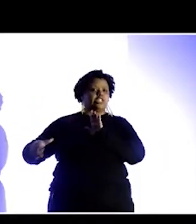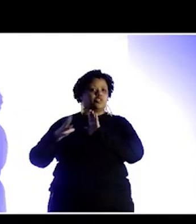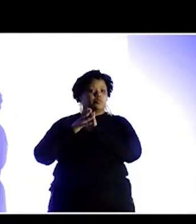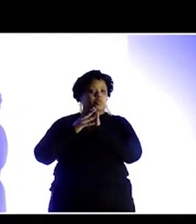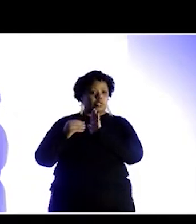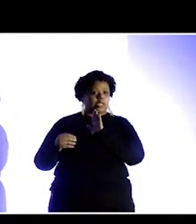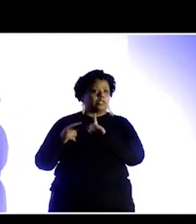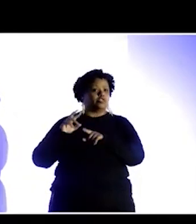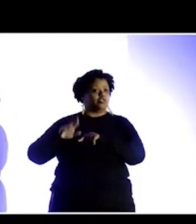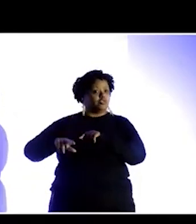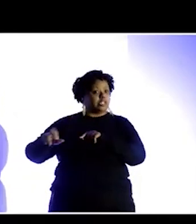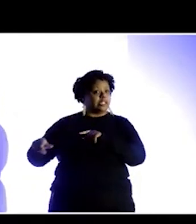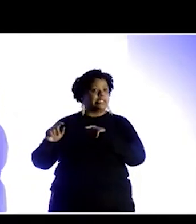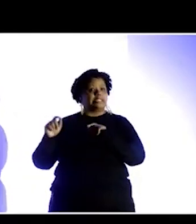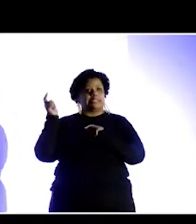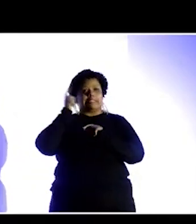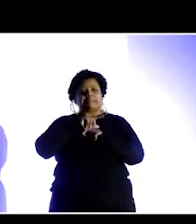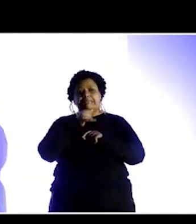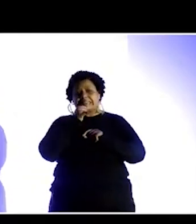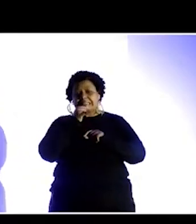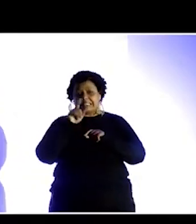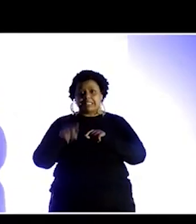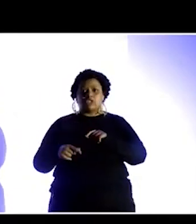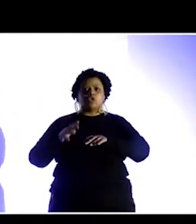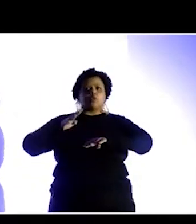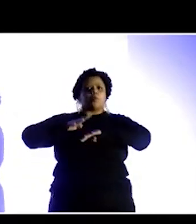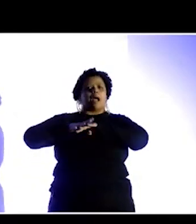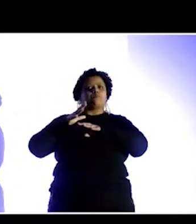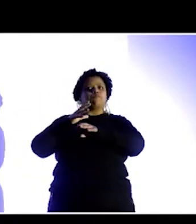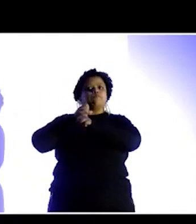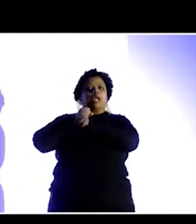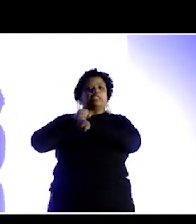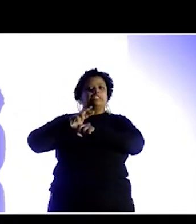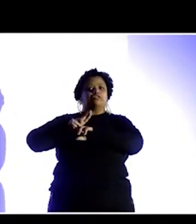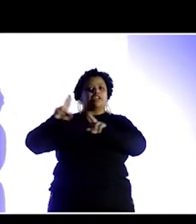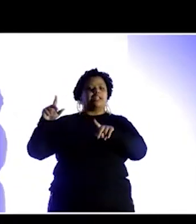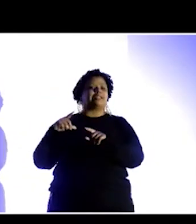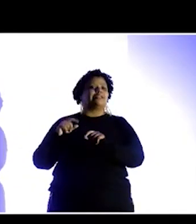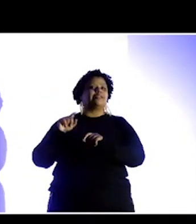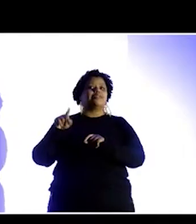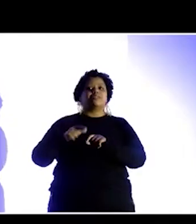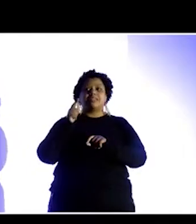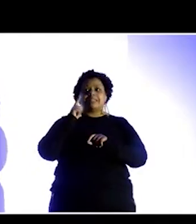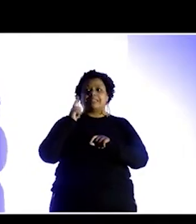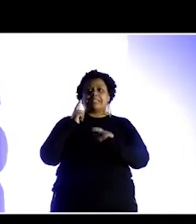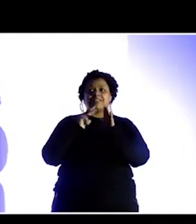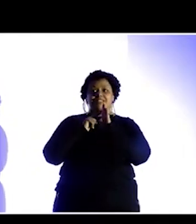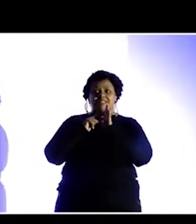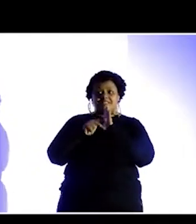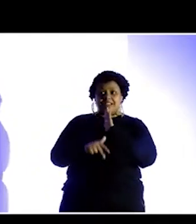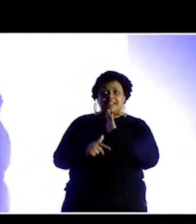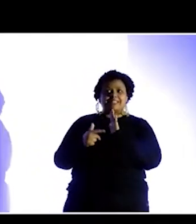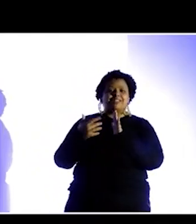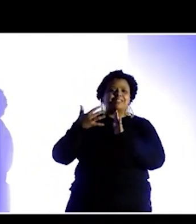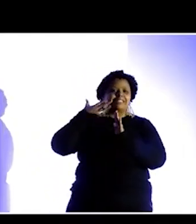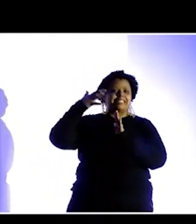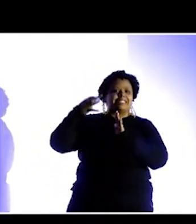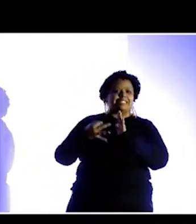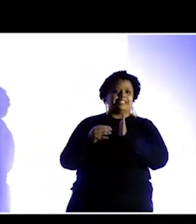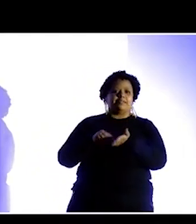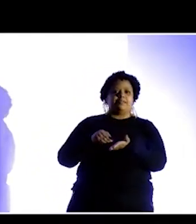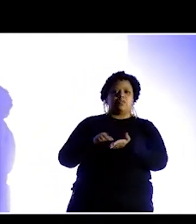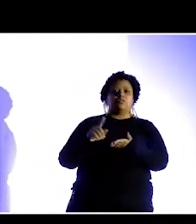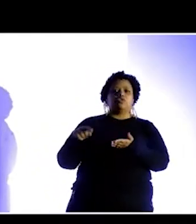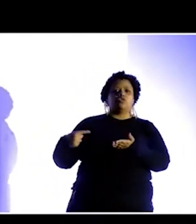diferentes representações matemáticas para tentar representar esse fenômeno, e isso acaba trazendo uma série de incertezas, né? E a